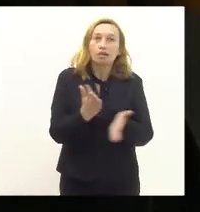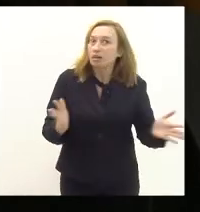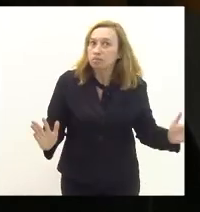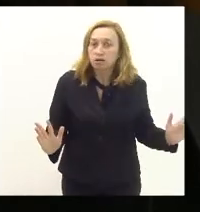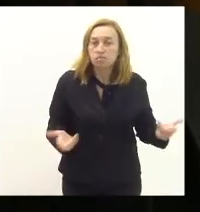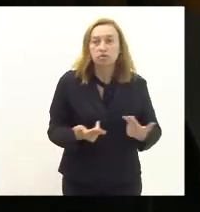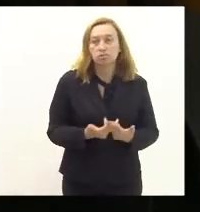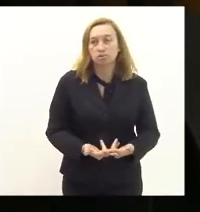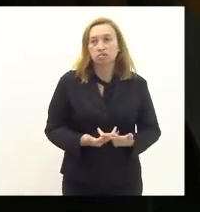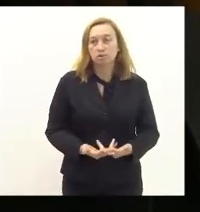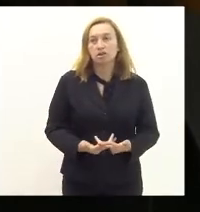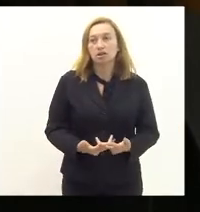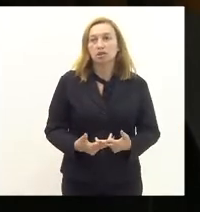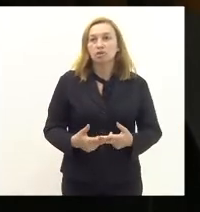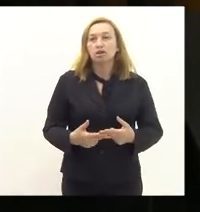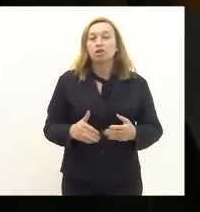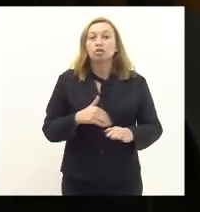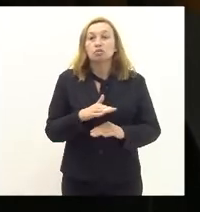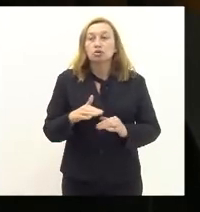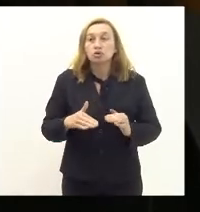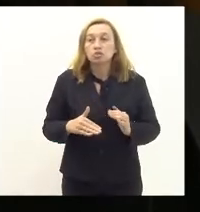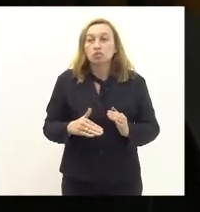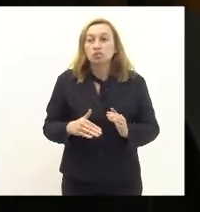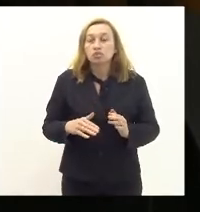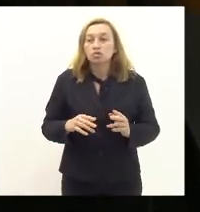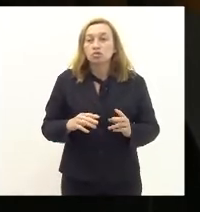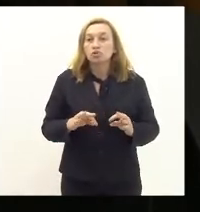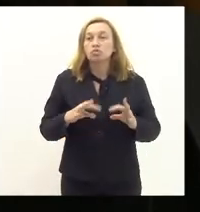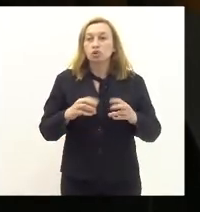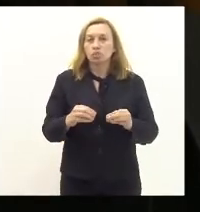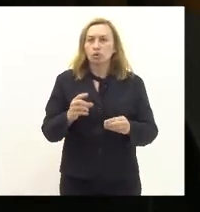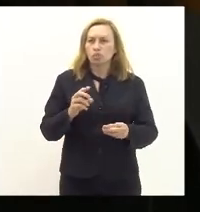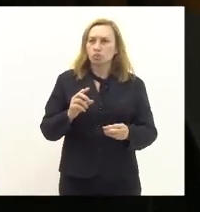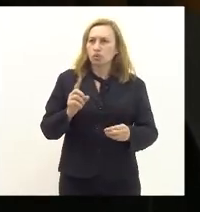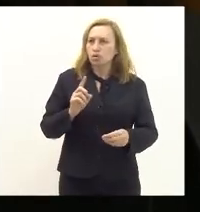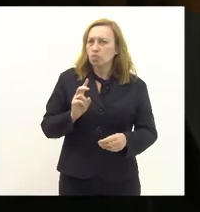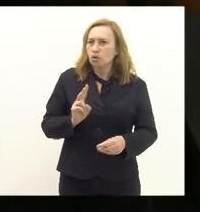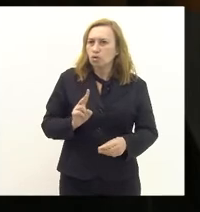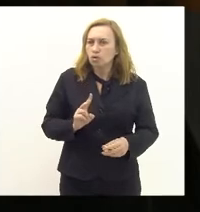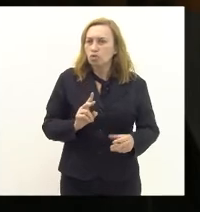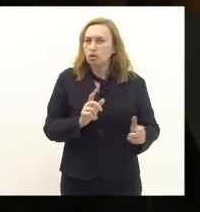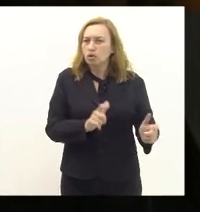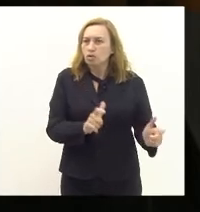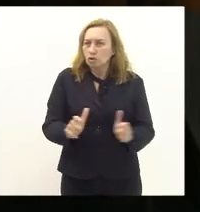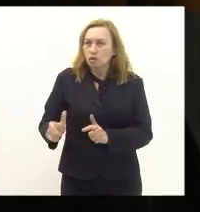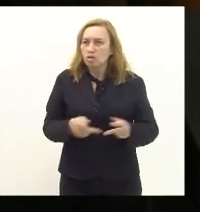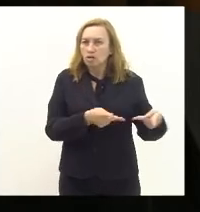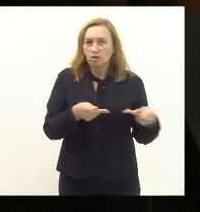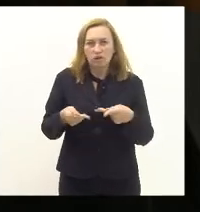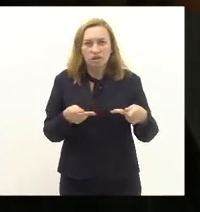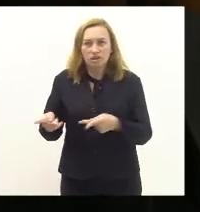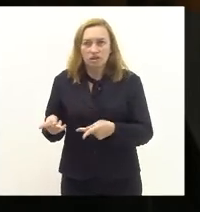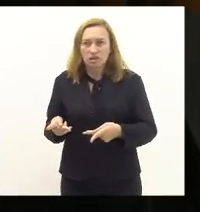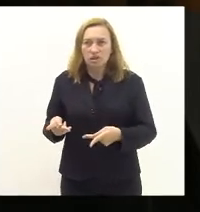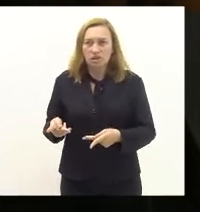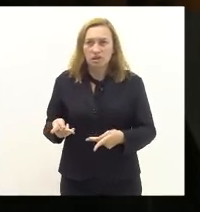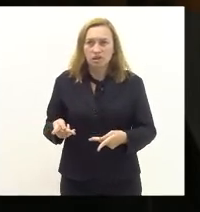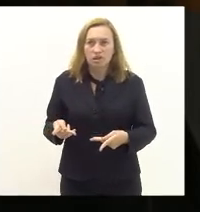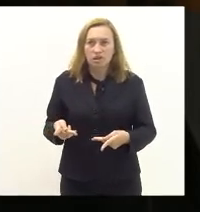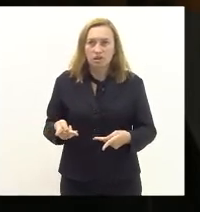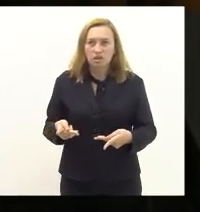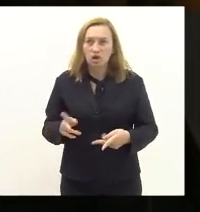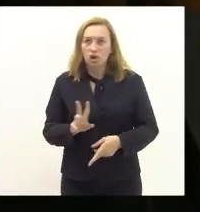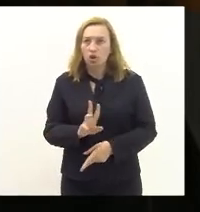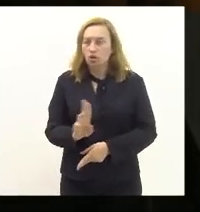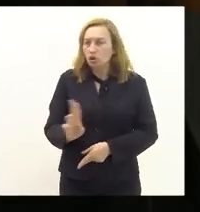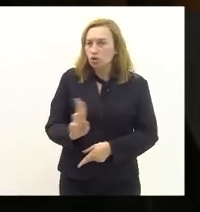acabou. Todo lugar que eu vou, deputada Marta Rocha, todo lugar que eu vou, grandes